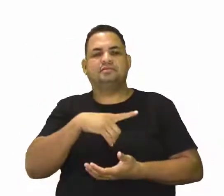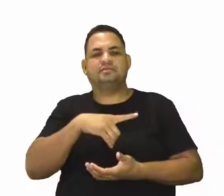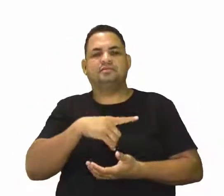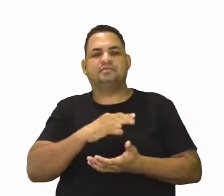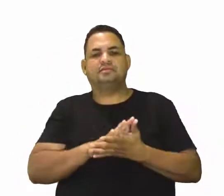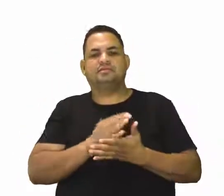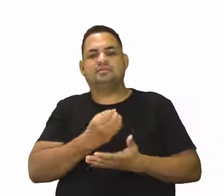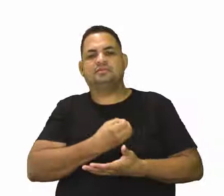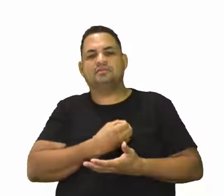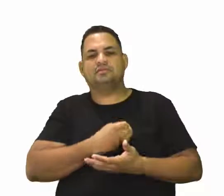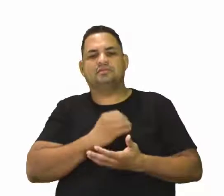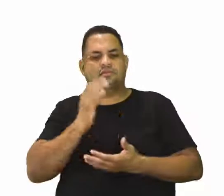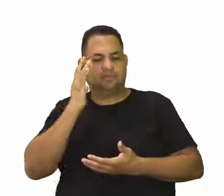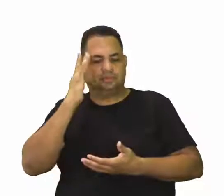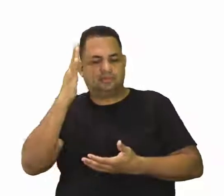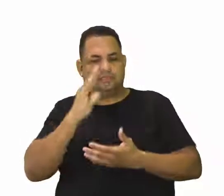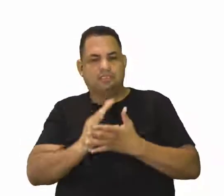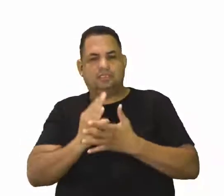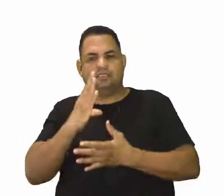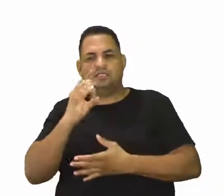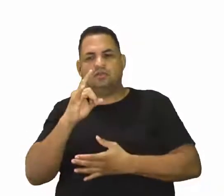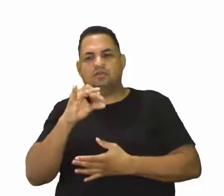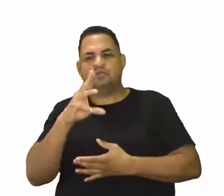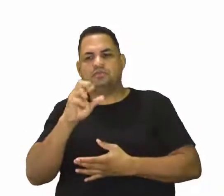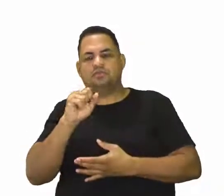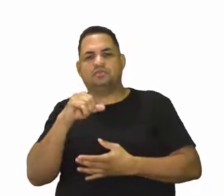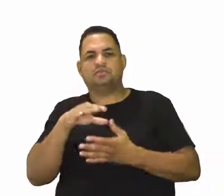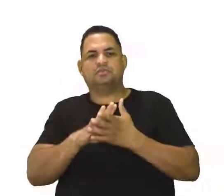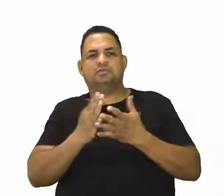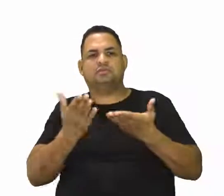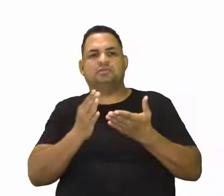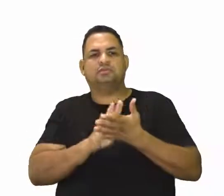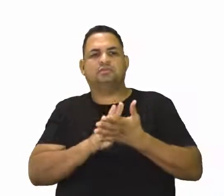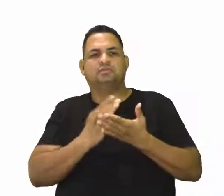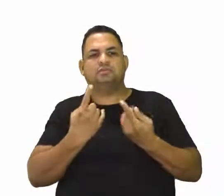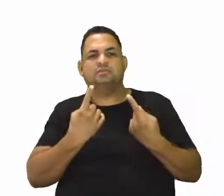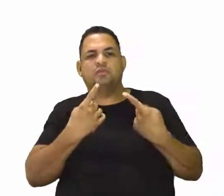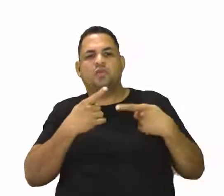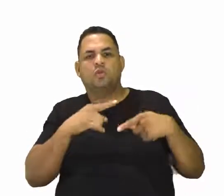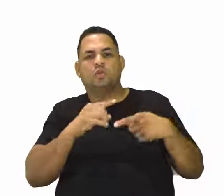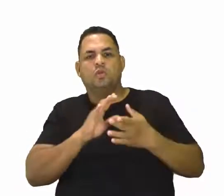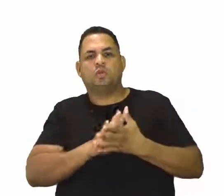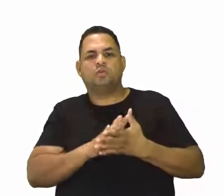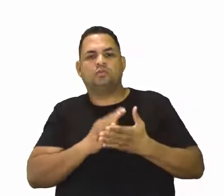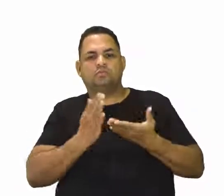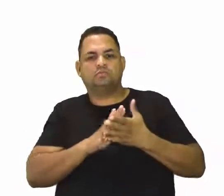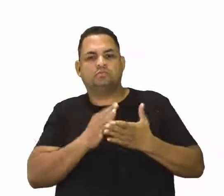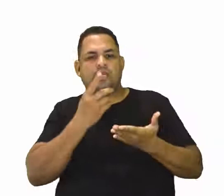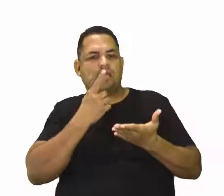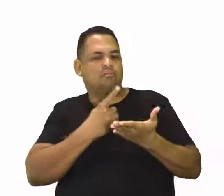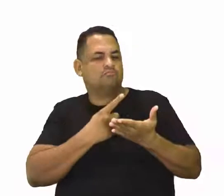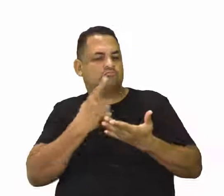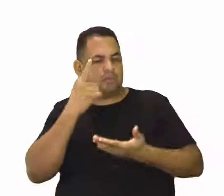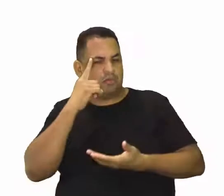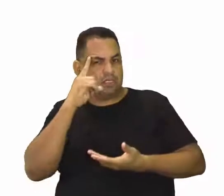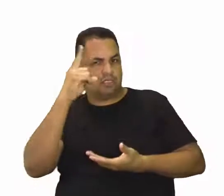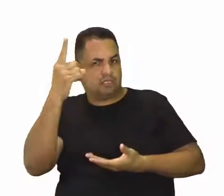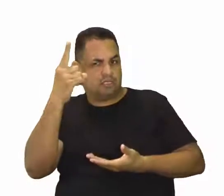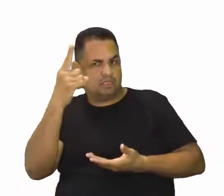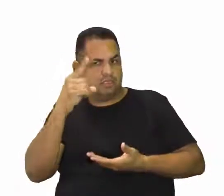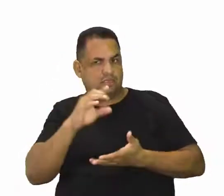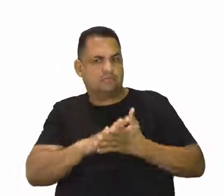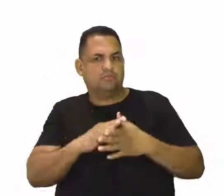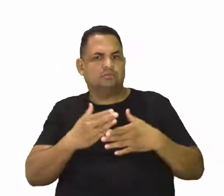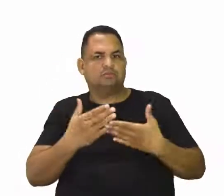estados chamado de Teoria da Conspiração Elas costumam e contra a um consenso há uma ideia